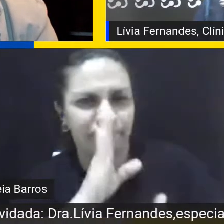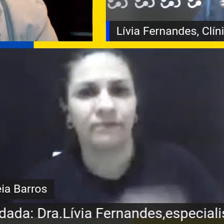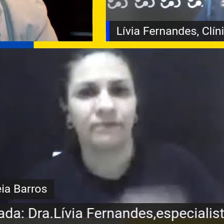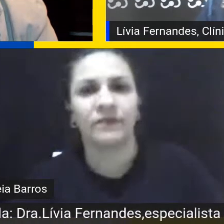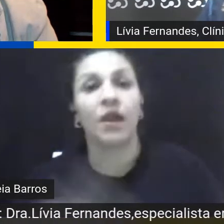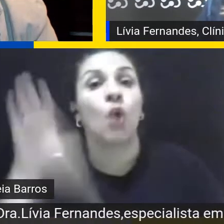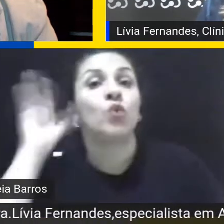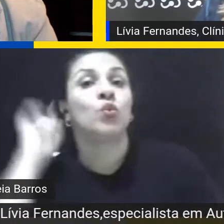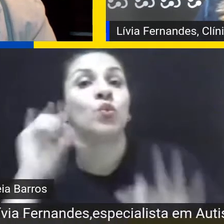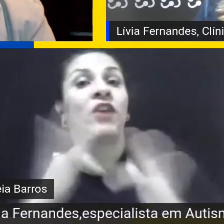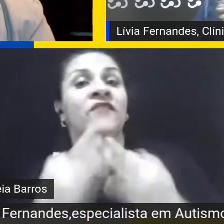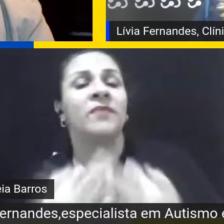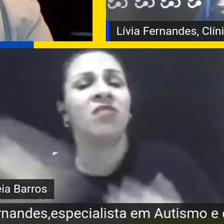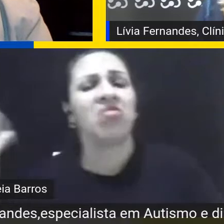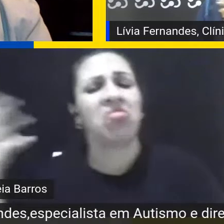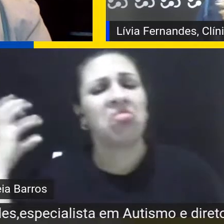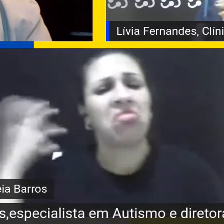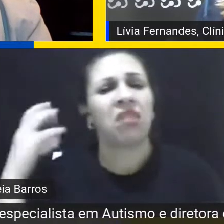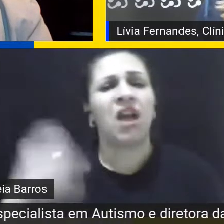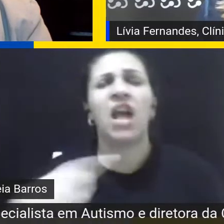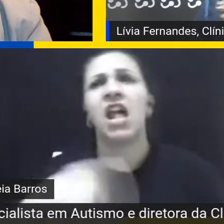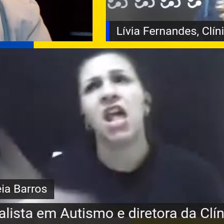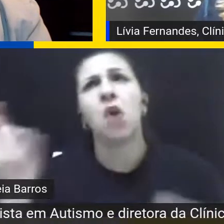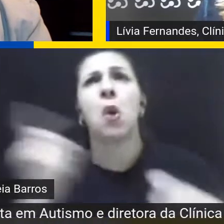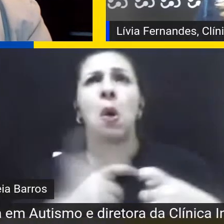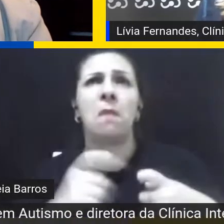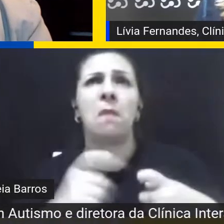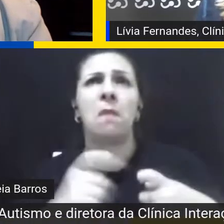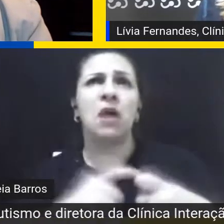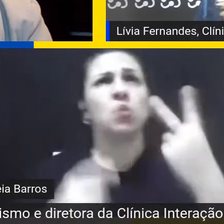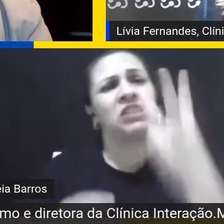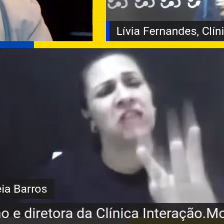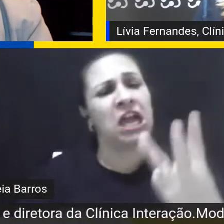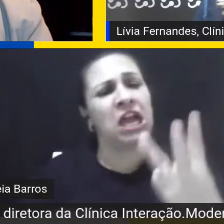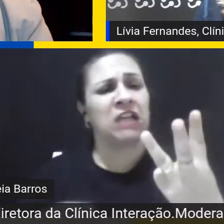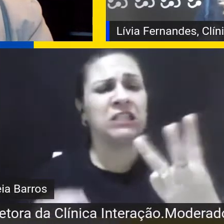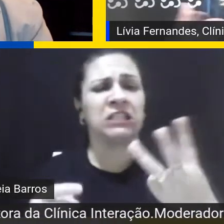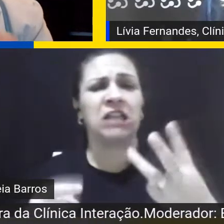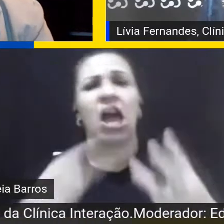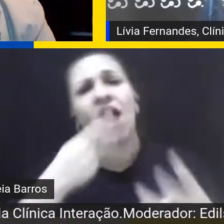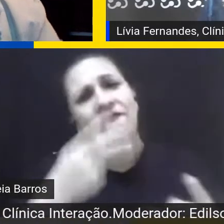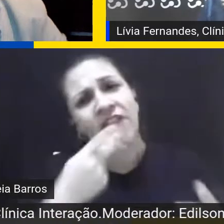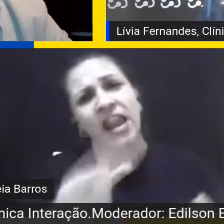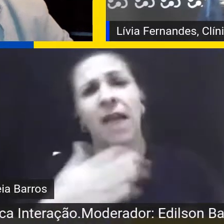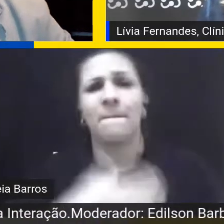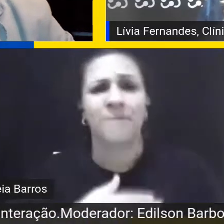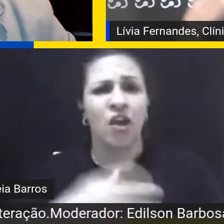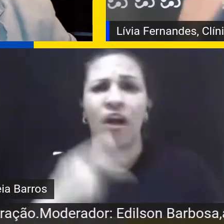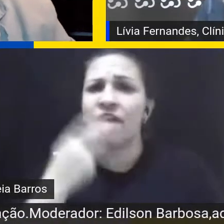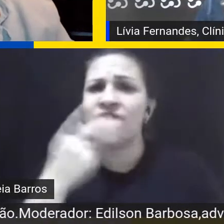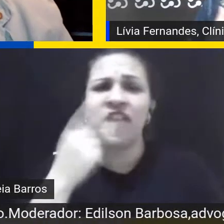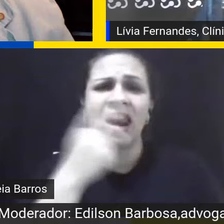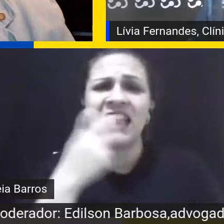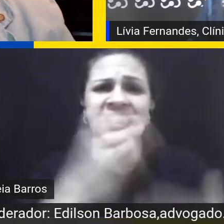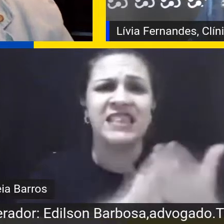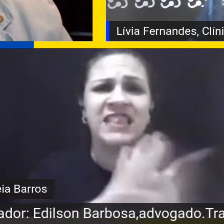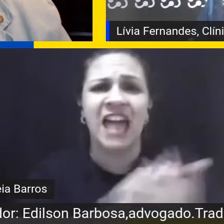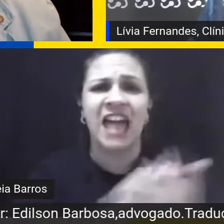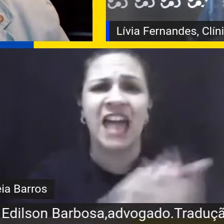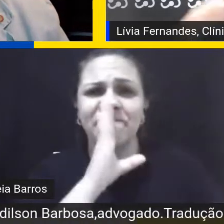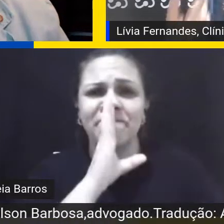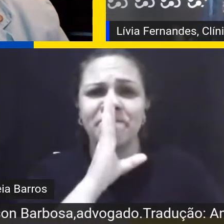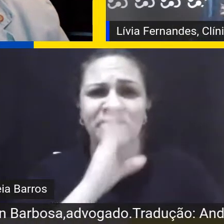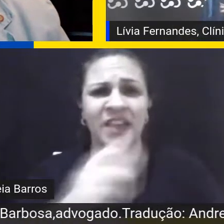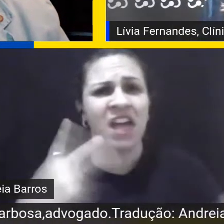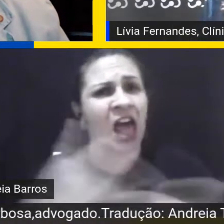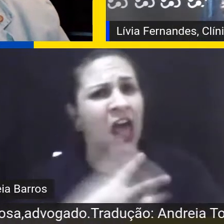pais? Eu fui no pediatra, eu fui em 2, 3, falei que meu filho ainda não está falando, que eu estou vendo que tem alguma coisa de errado,